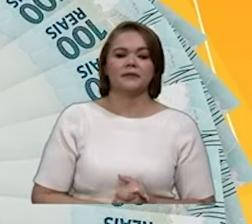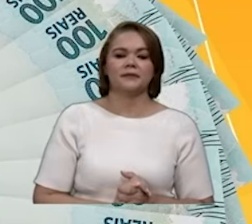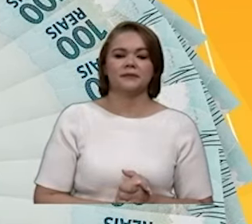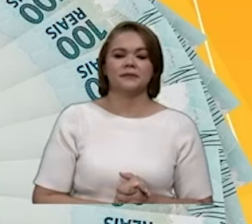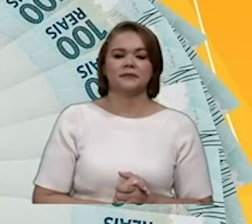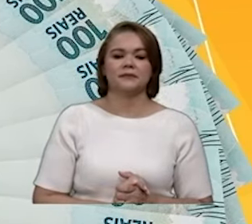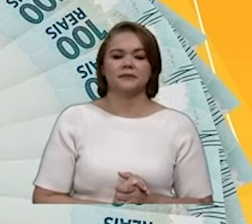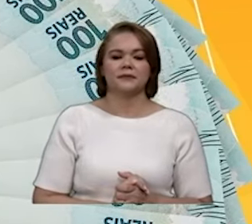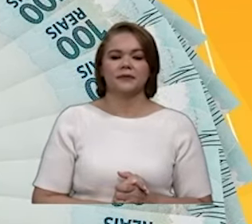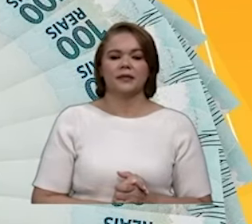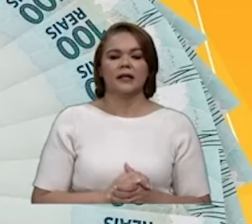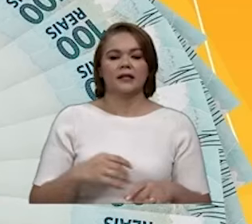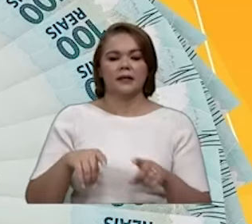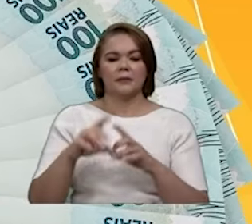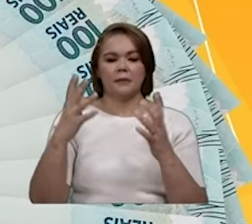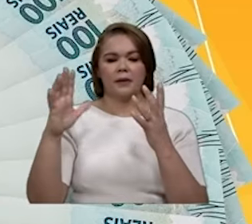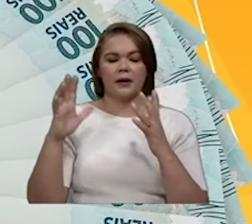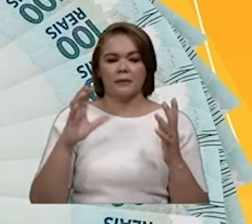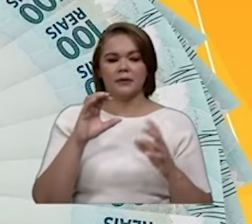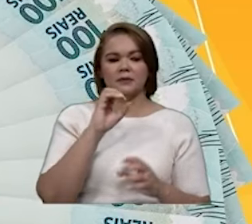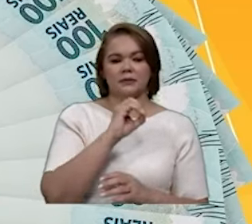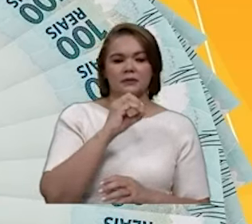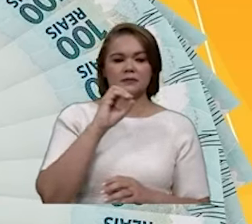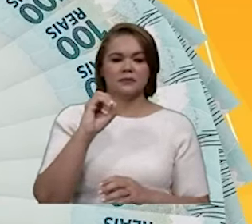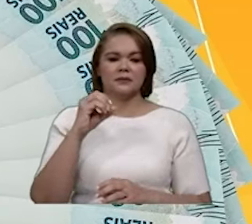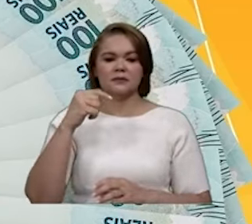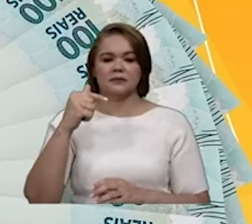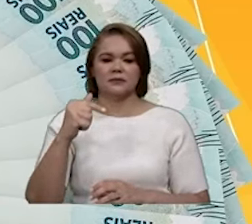Parabéns também para